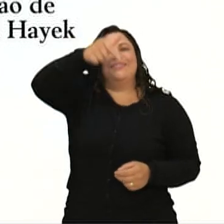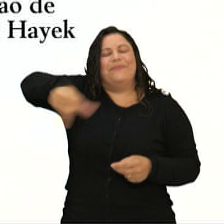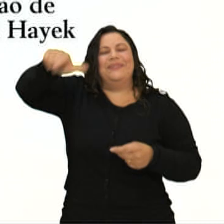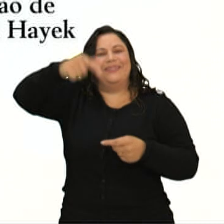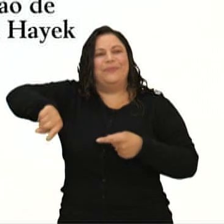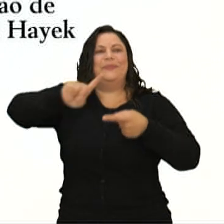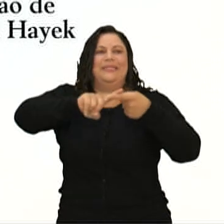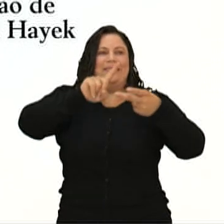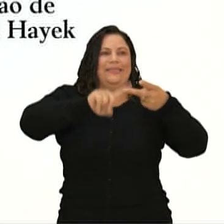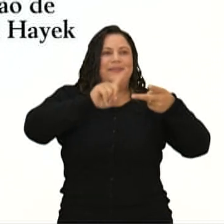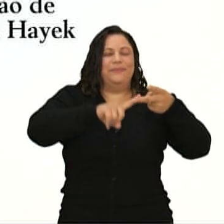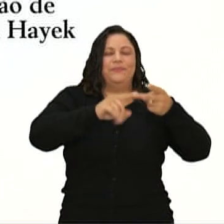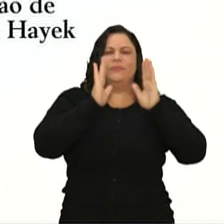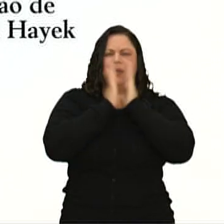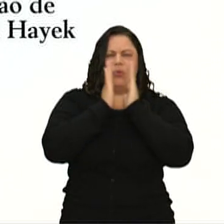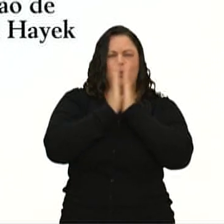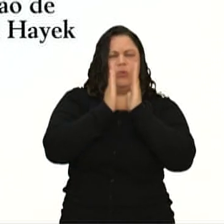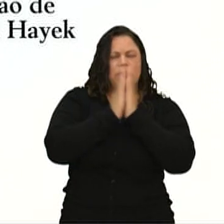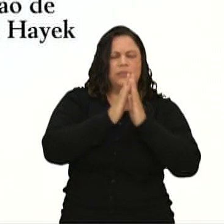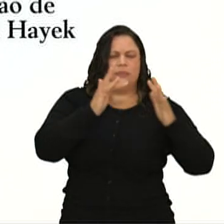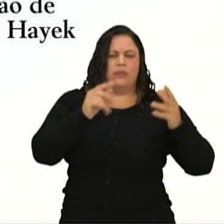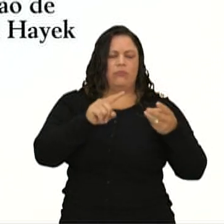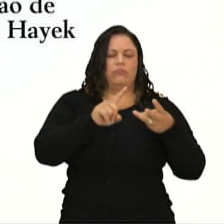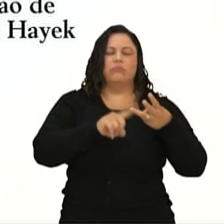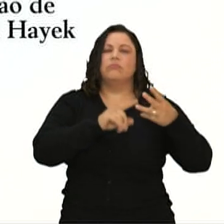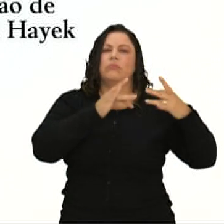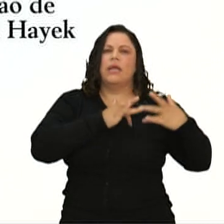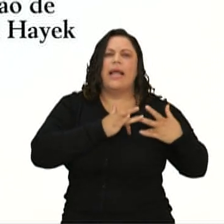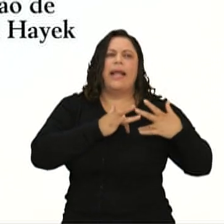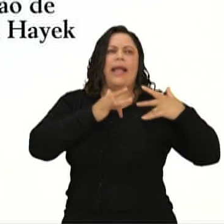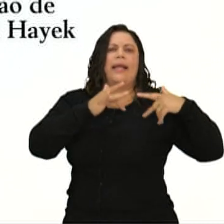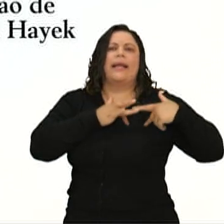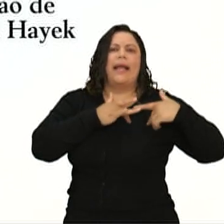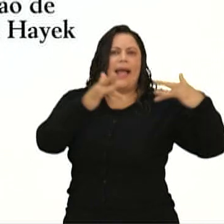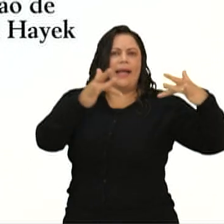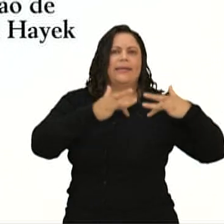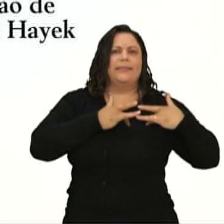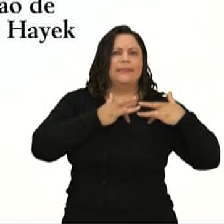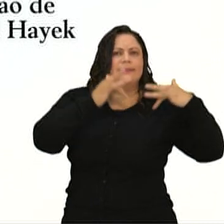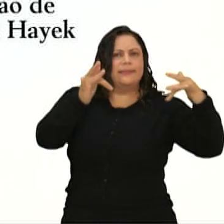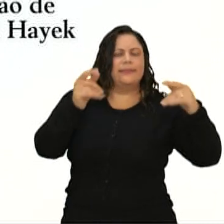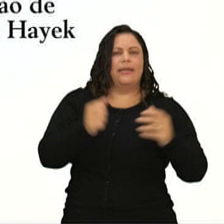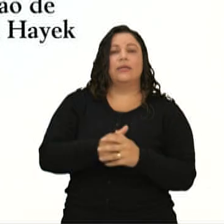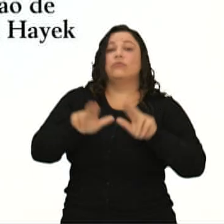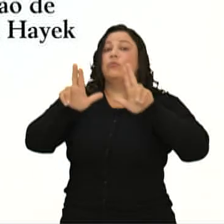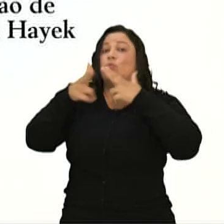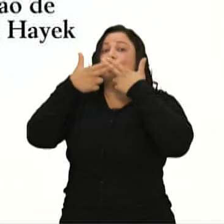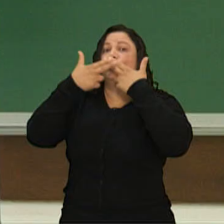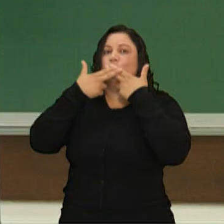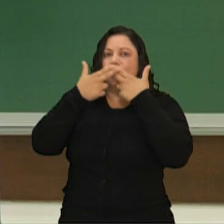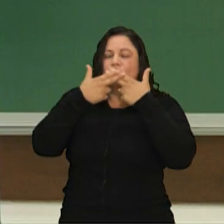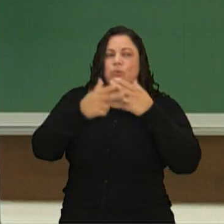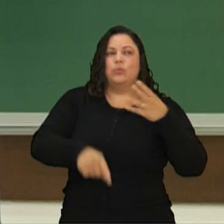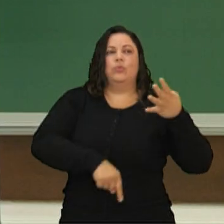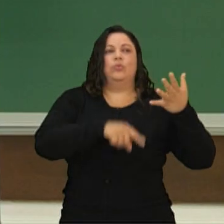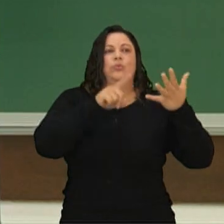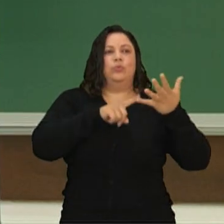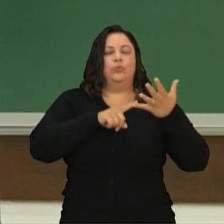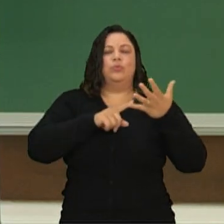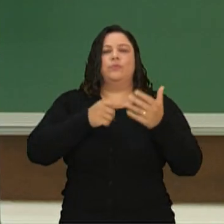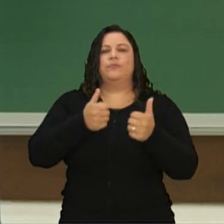a prática da caridade, o jejum e a peregrinação a Meca. Eu vou explicar cada um deles para